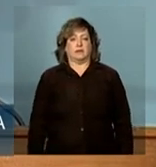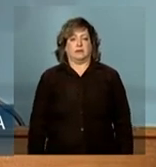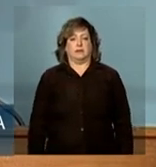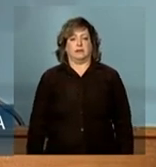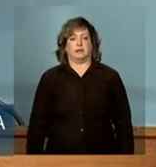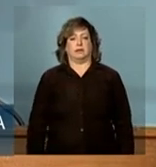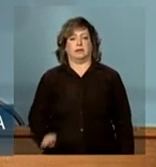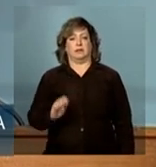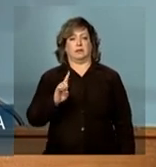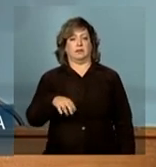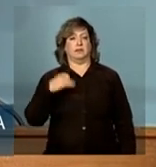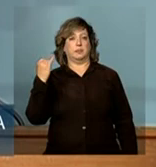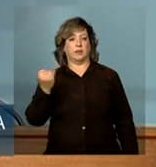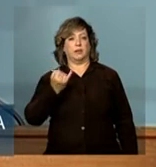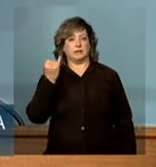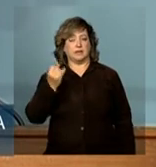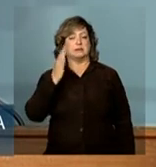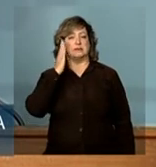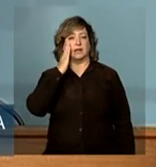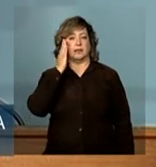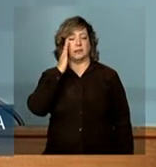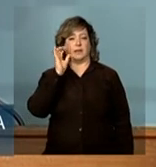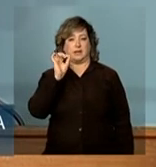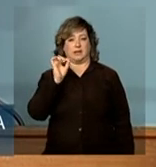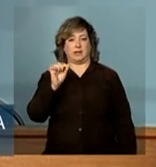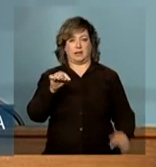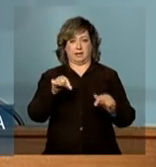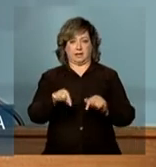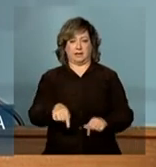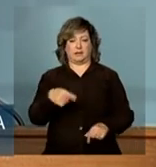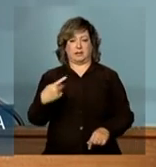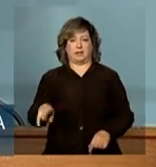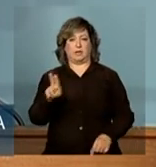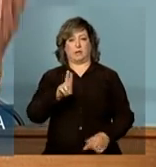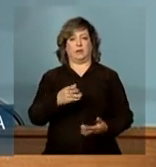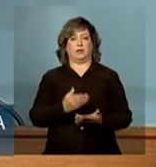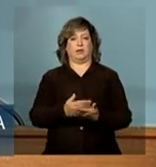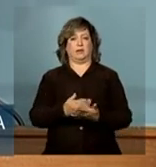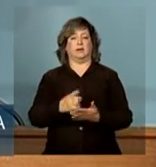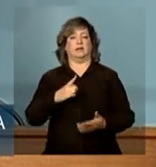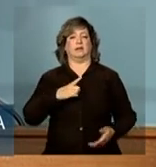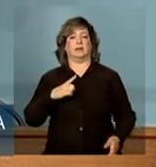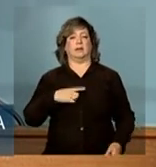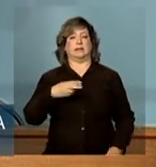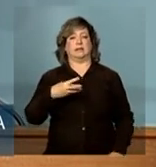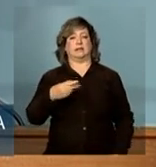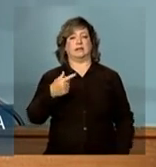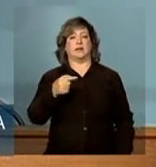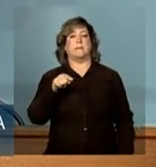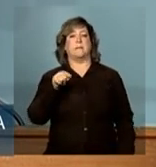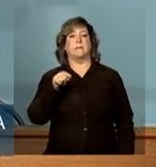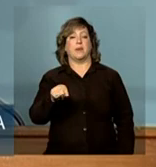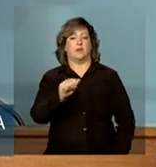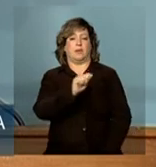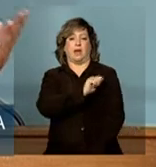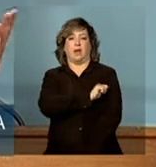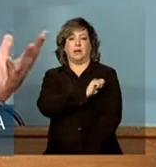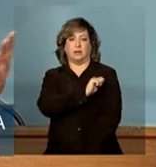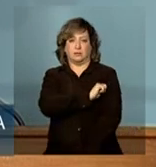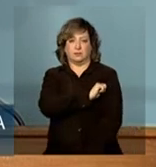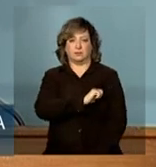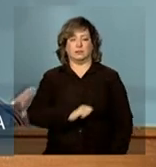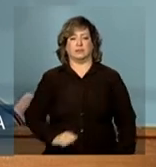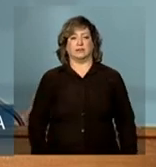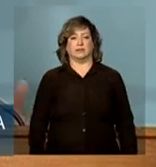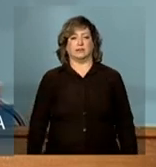é importante saber que aqui, nessa universidade, né, que tem 37 mil alunos, e que é uma